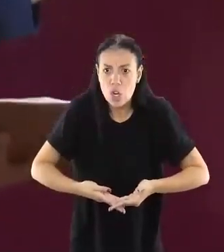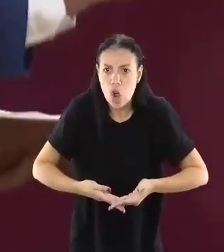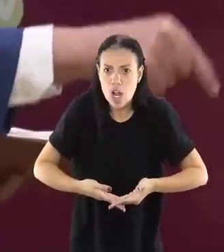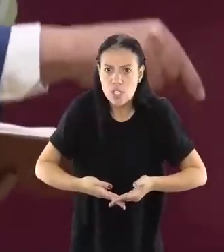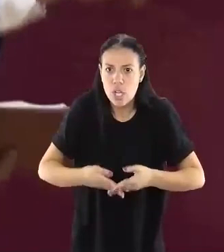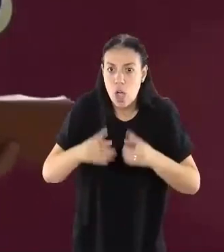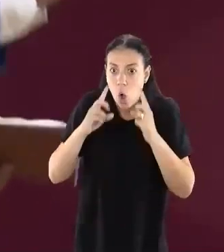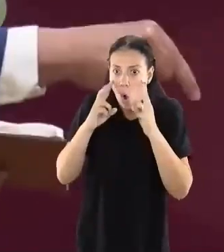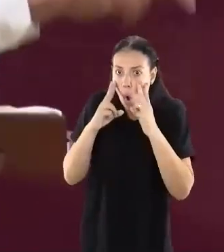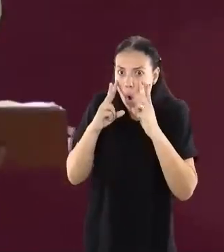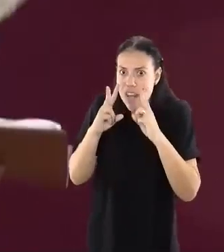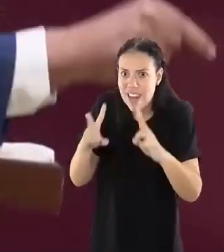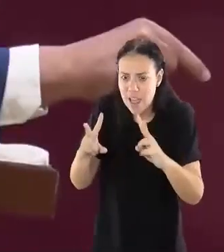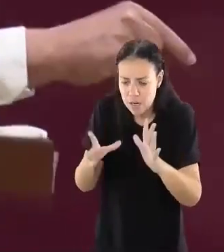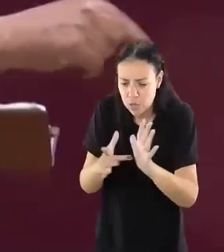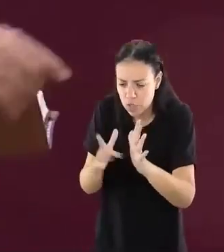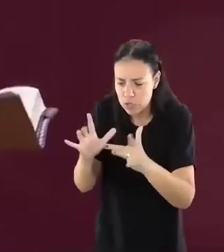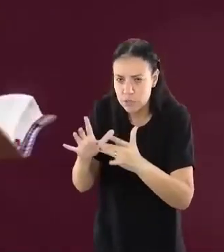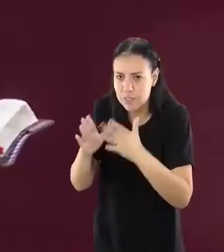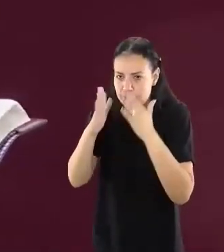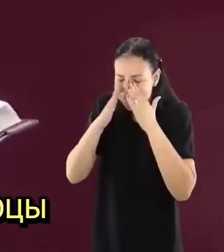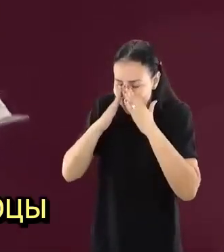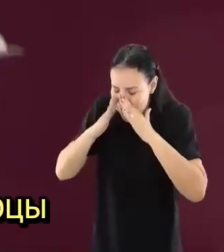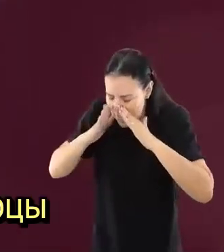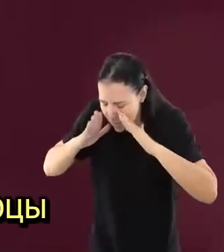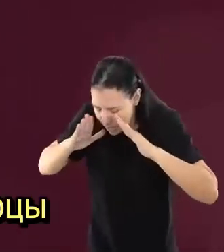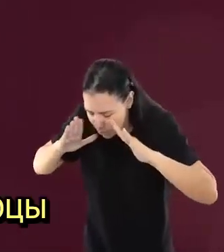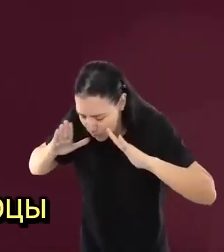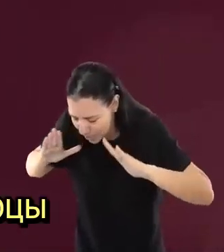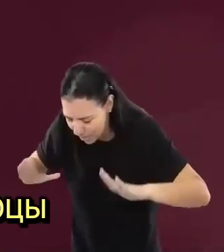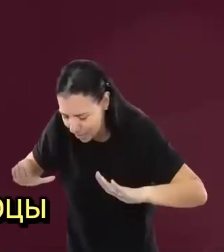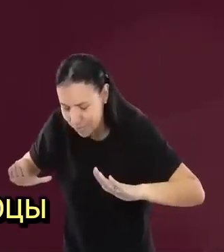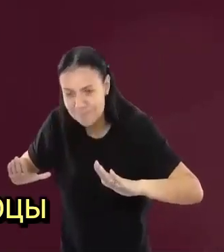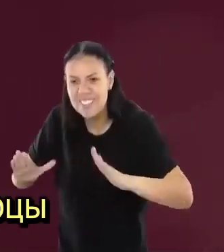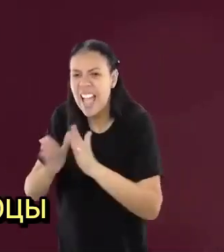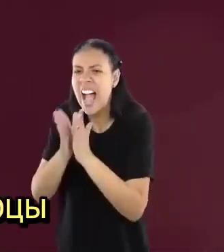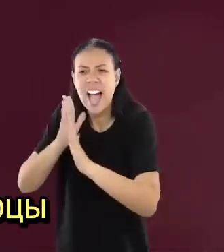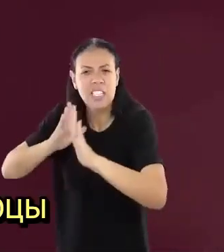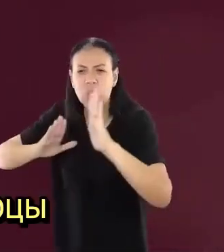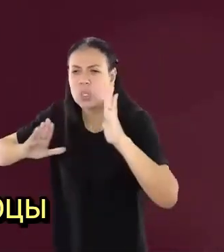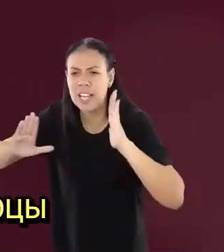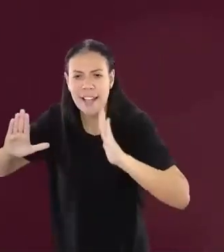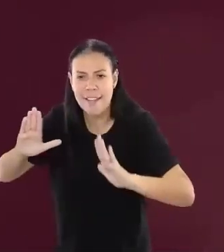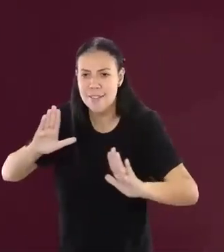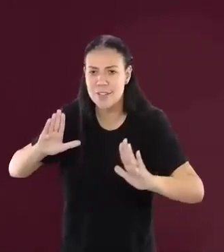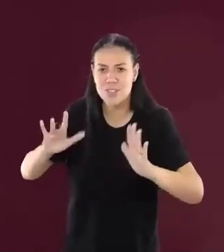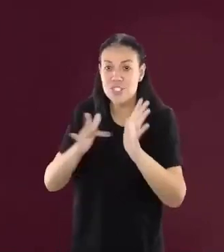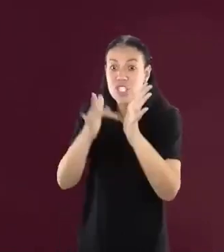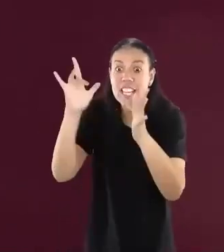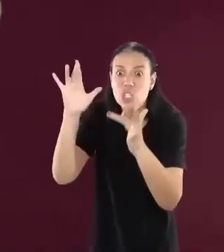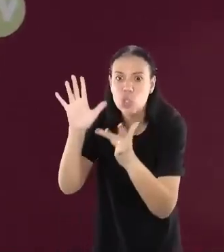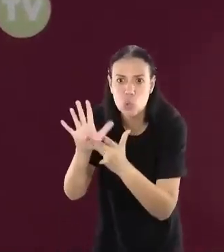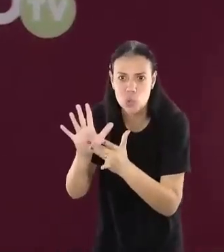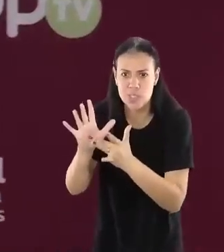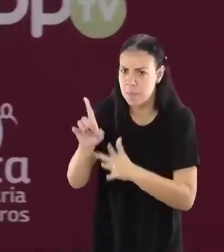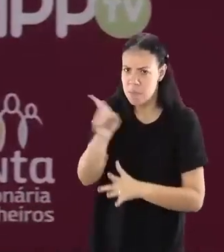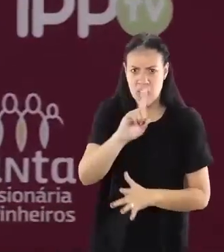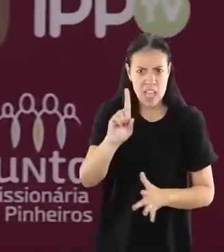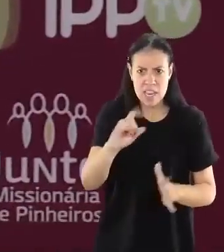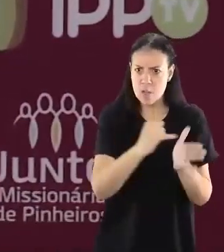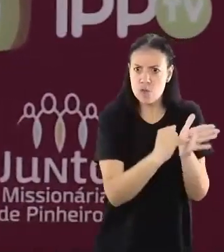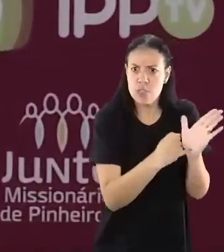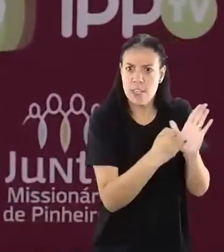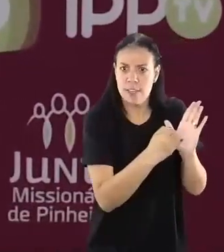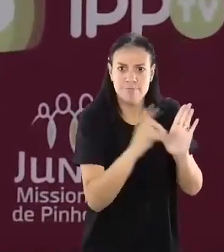e adoraram o Filho de Deus. E diz a Bíblia, que abriram os seus presentes, e presentearam-no